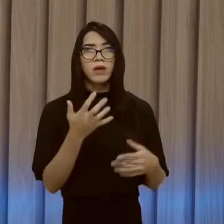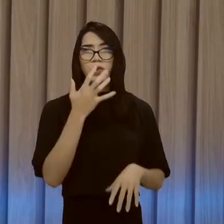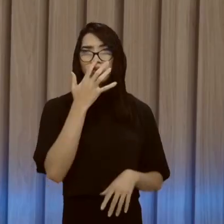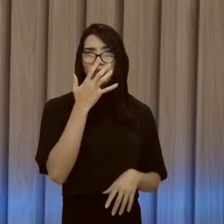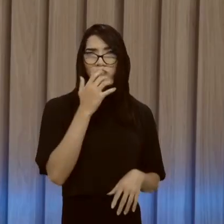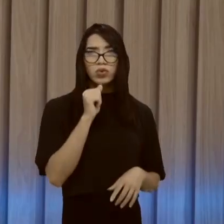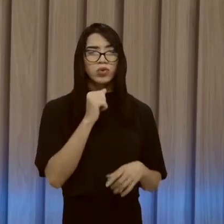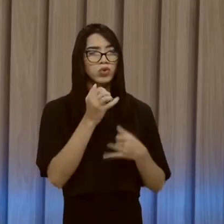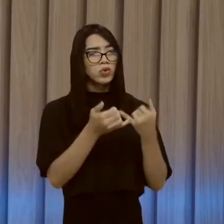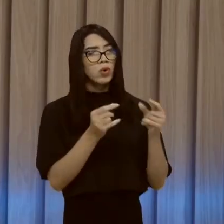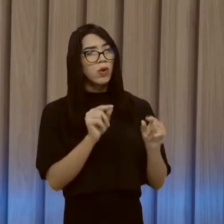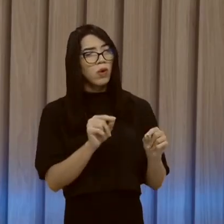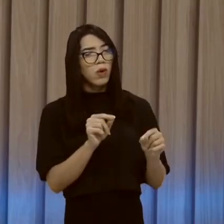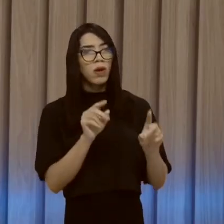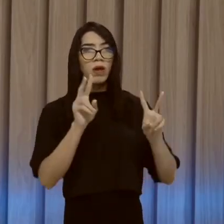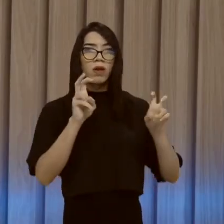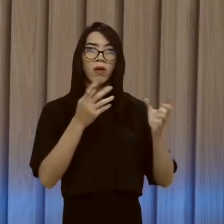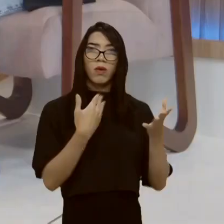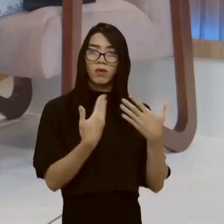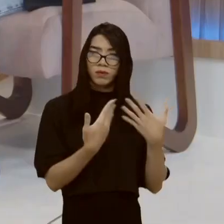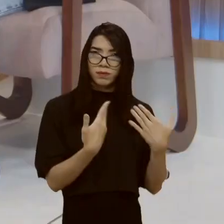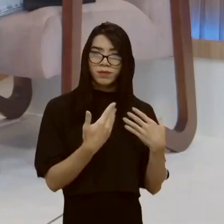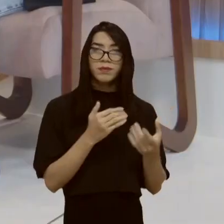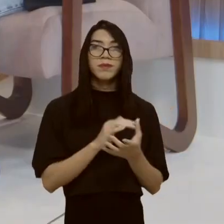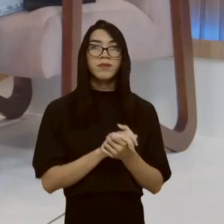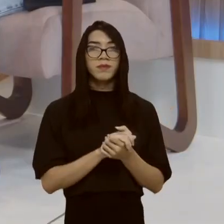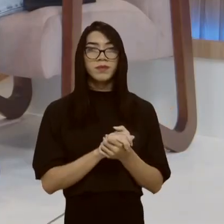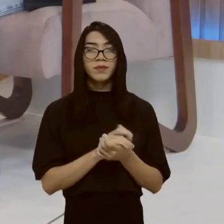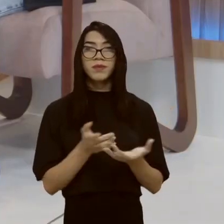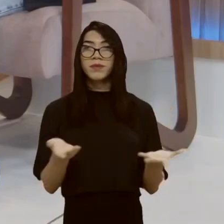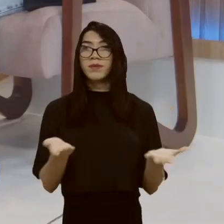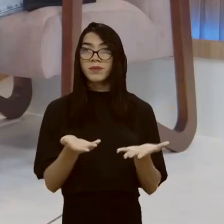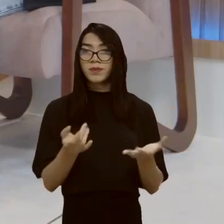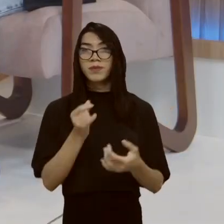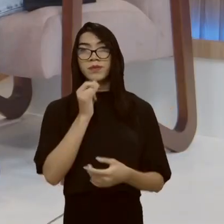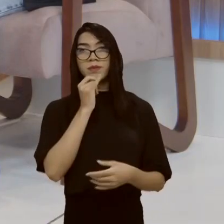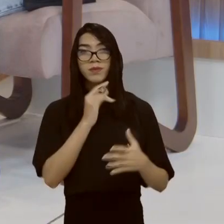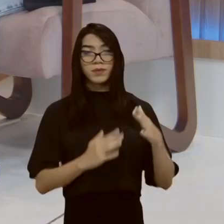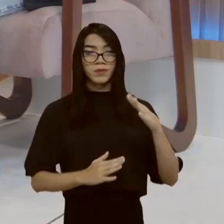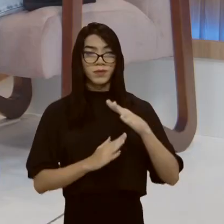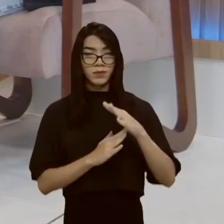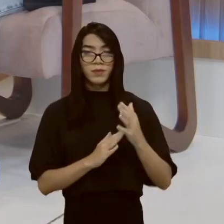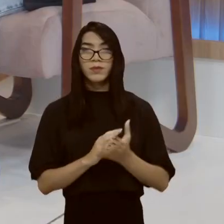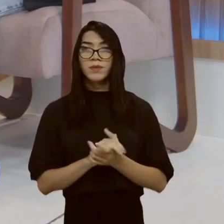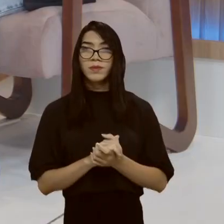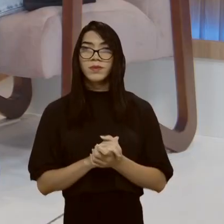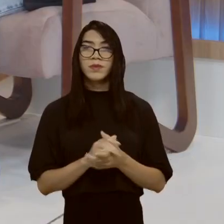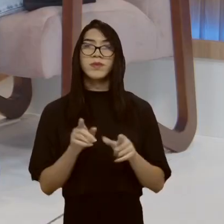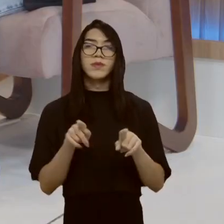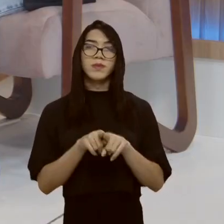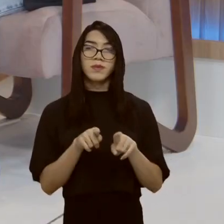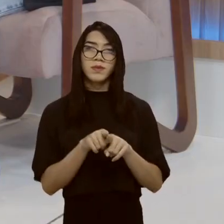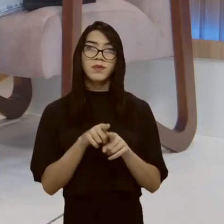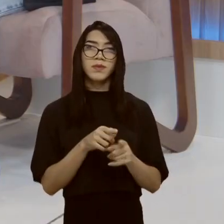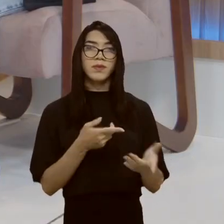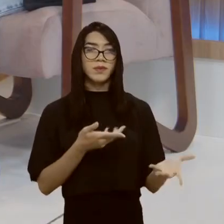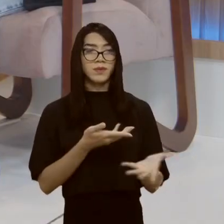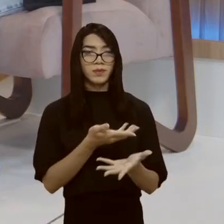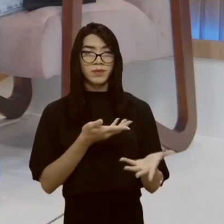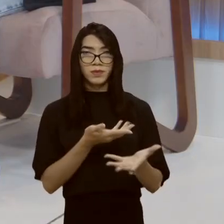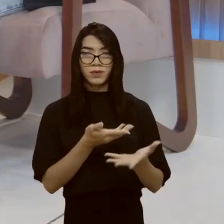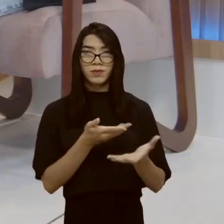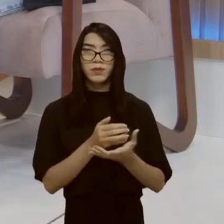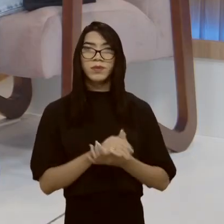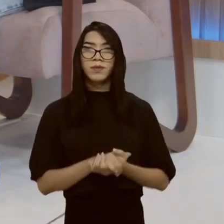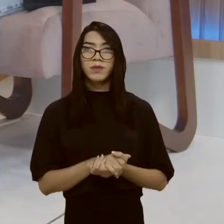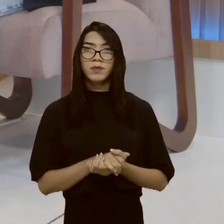jogando, conversar sobre isso, né? Mas, Fernanda, não é só sobre limite. A gente precisa ali mediar também de uma forma não só